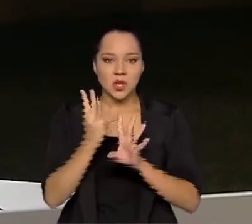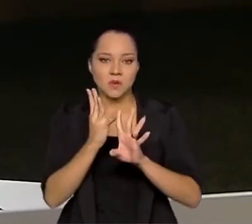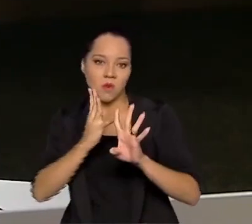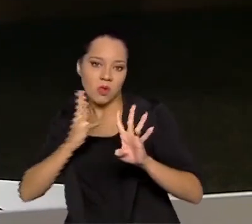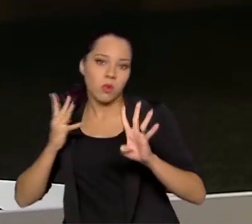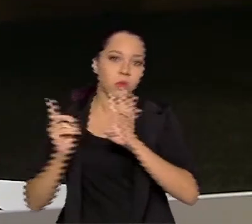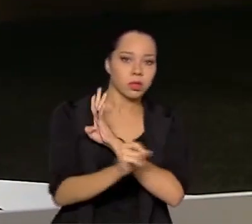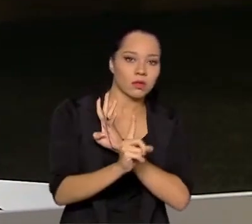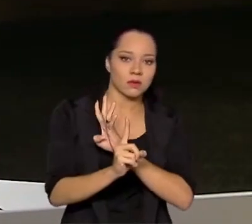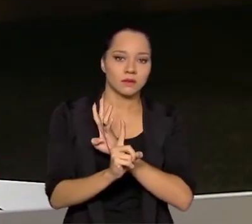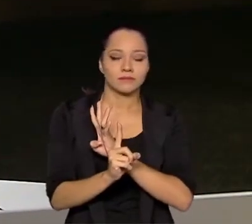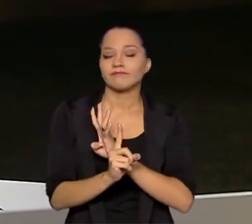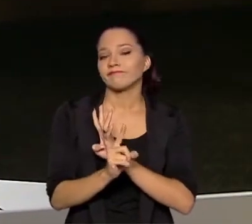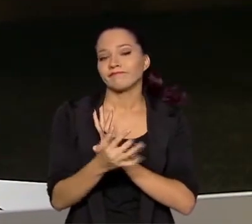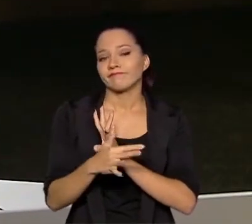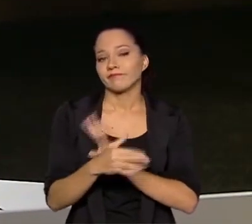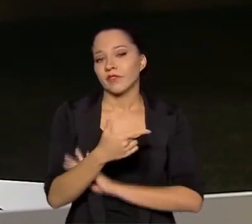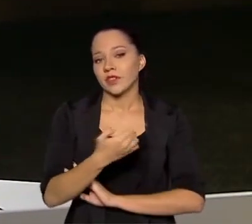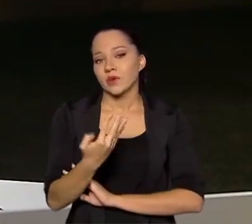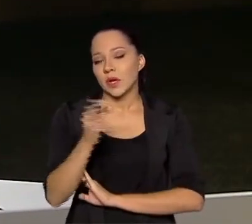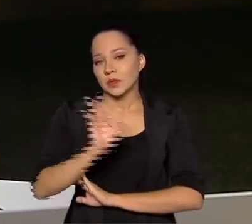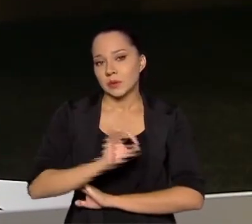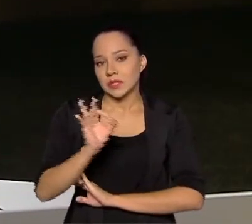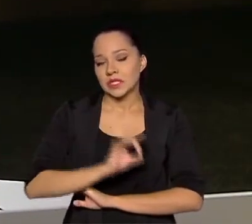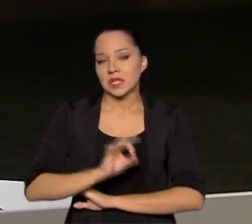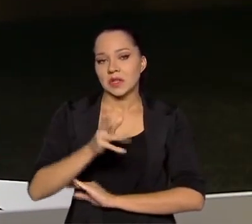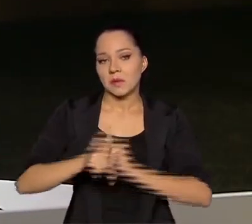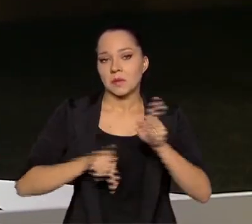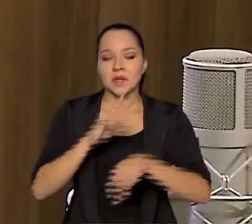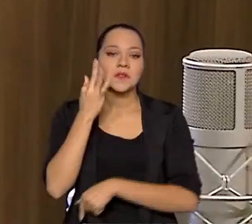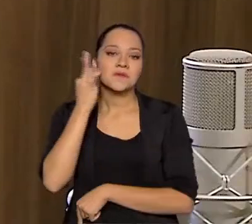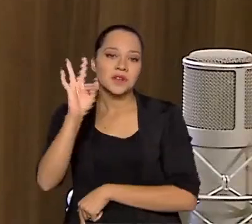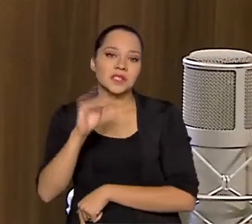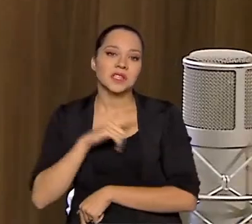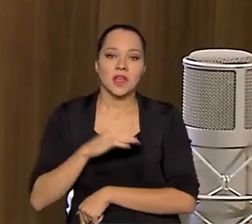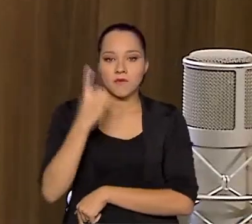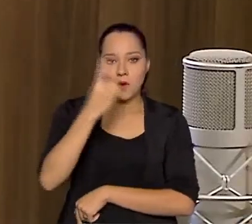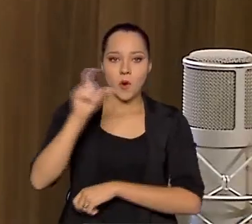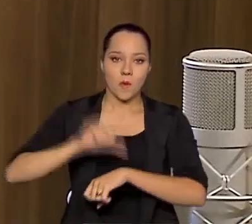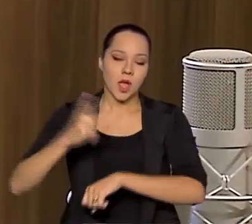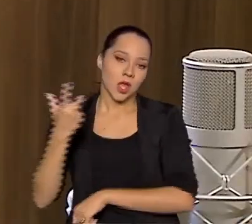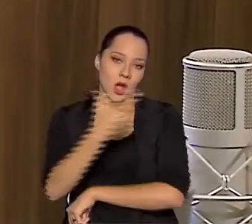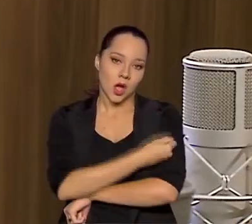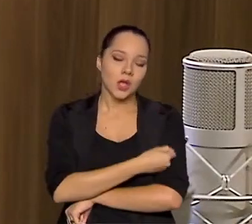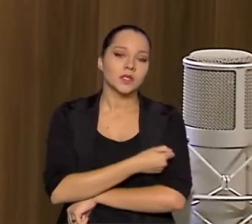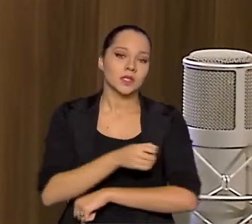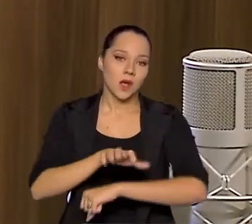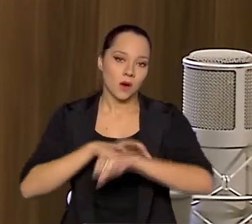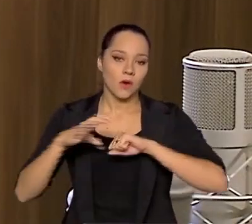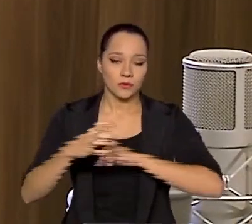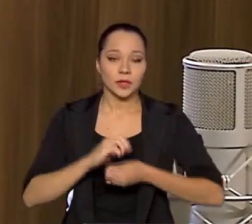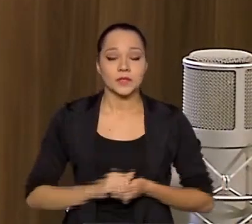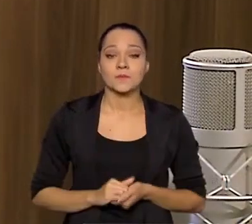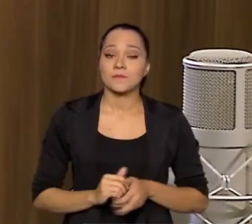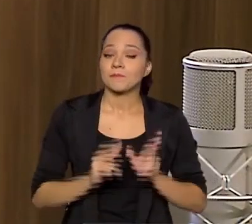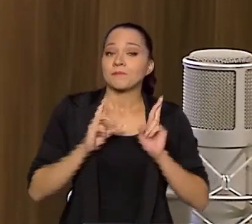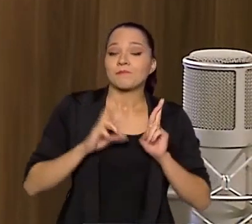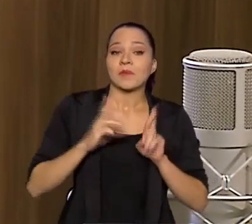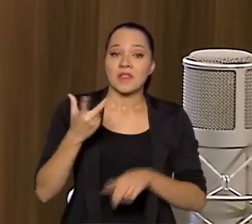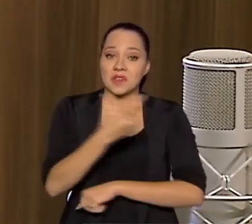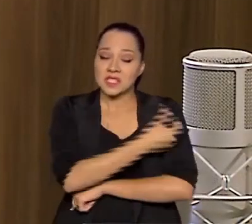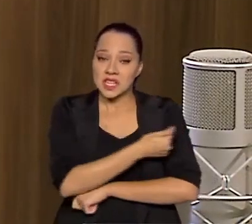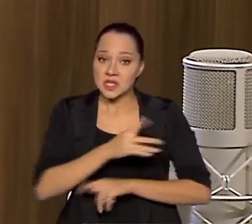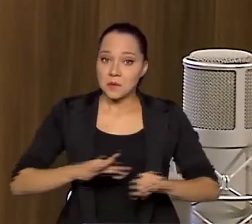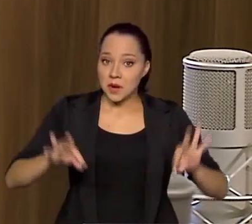a fila. Pouco mais de 24% dos franceses receberam ao menos uma dose da vacina anti-Covid e a previsão é que a